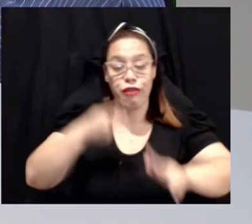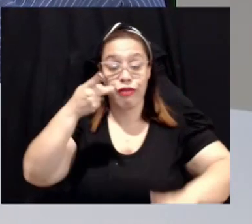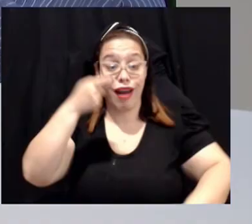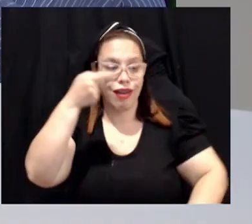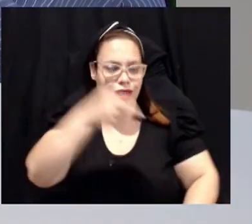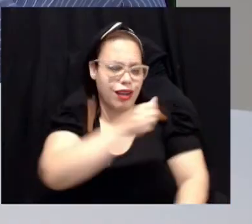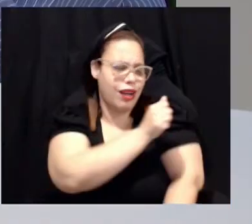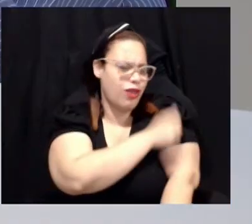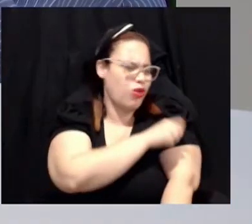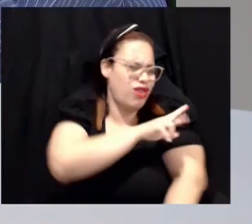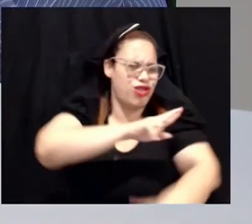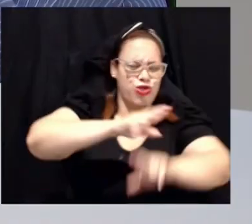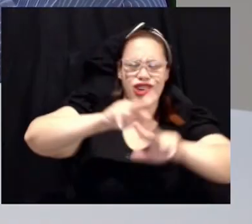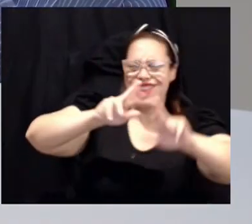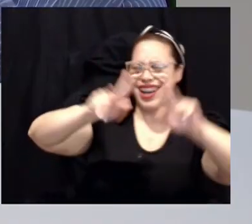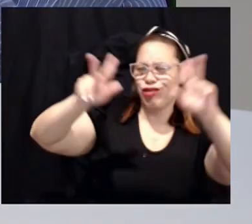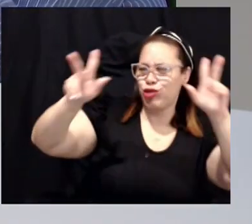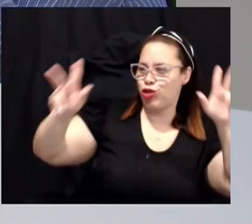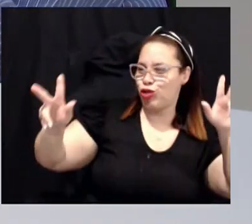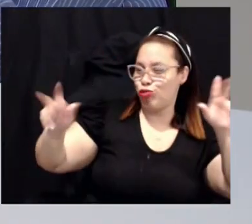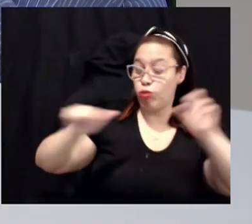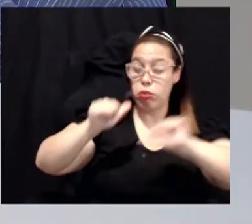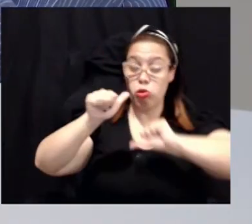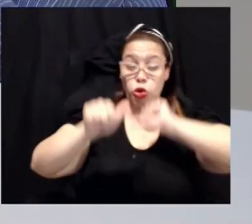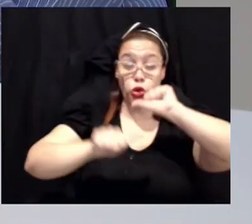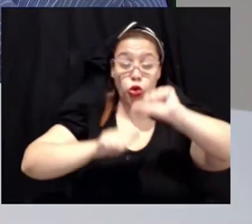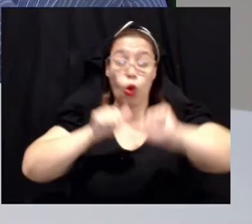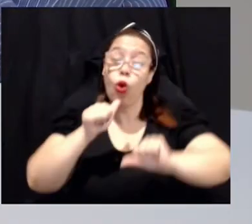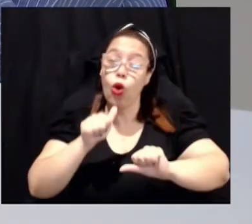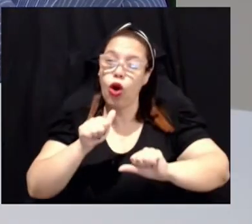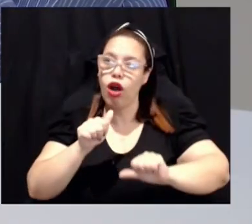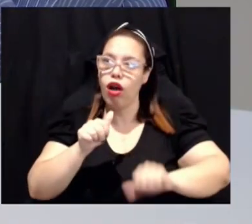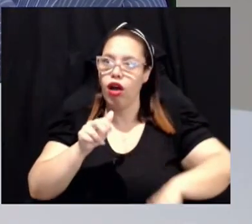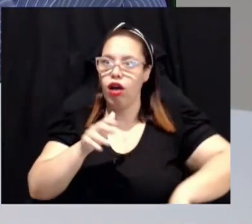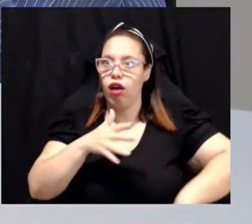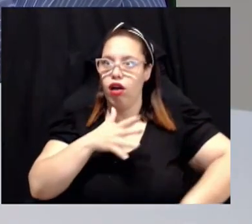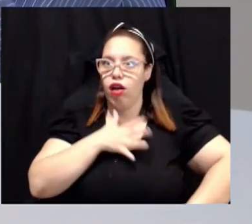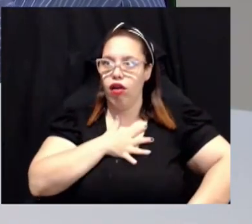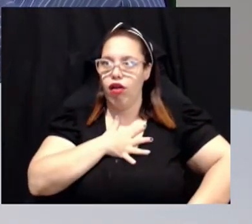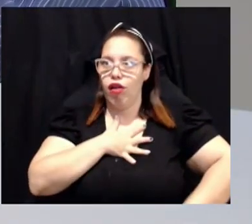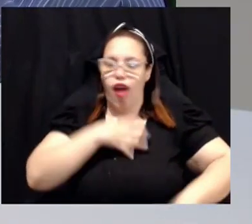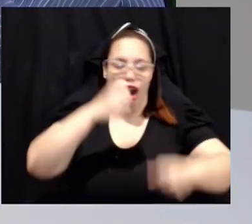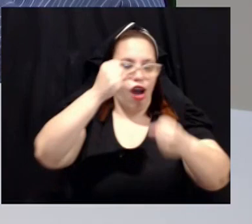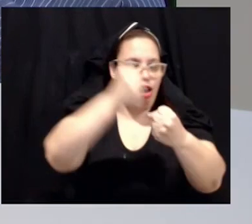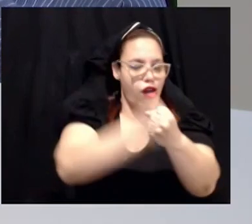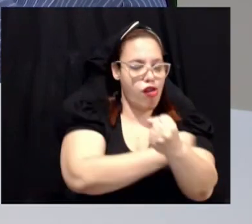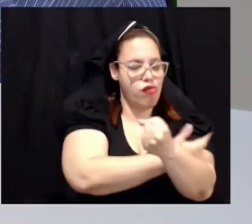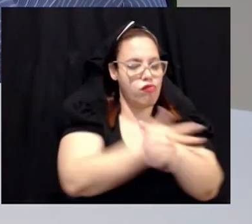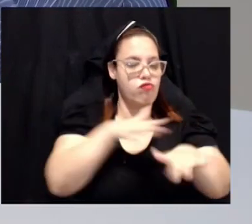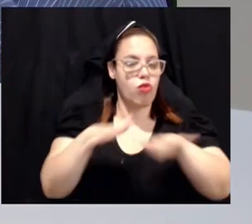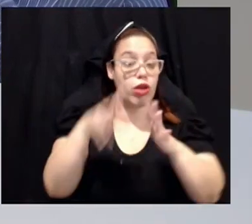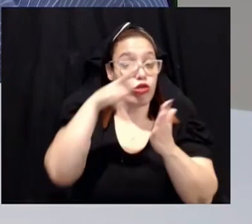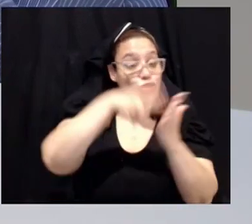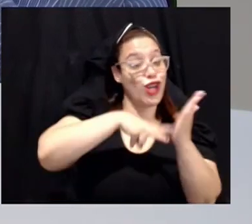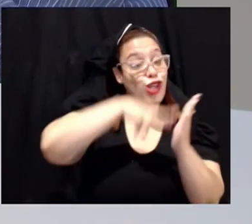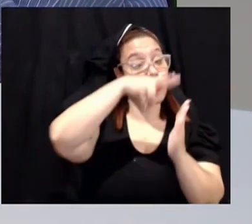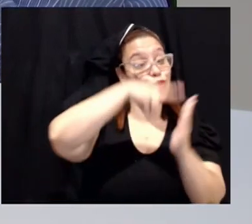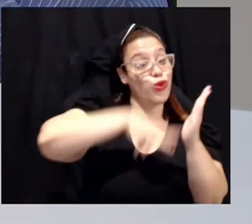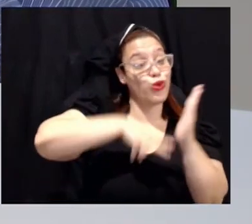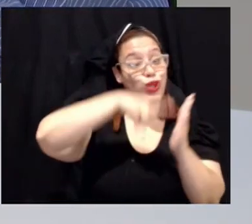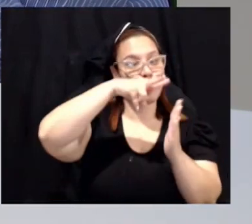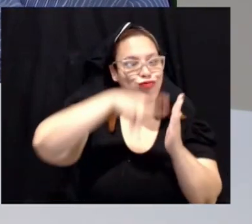uma unidade dentro da FUMEC, que é um momento literário, onde eles fazem a leitura,